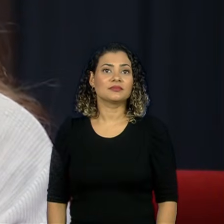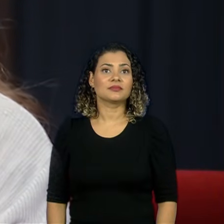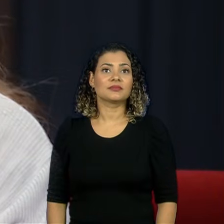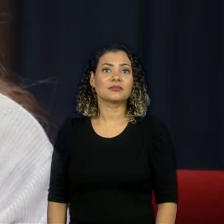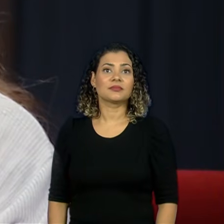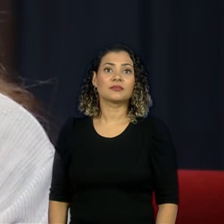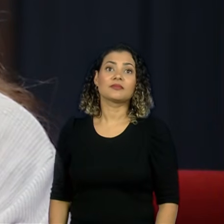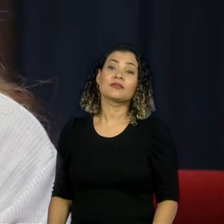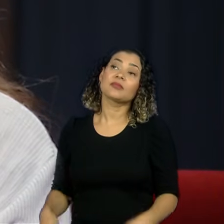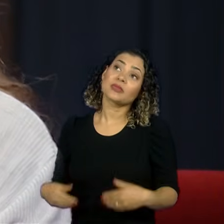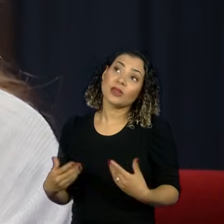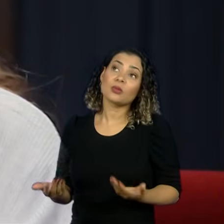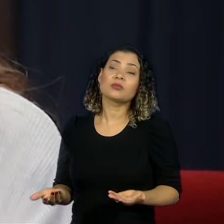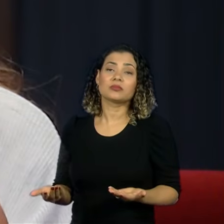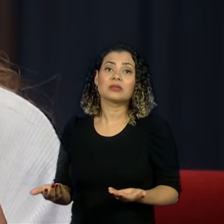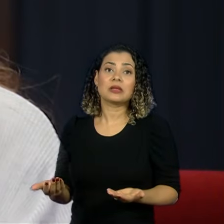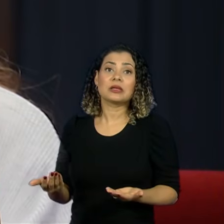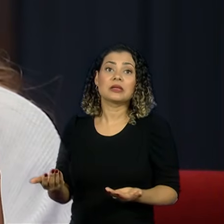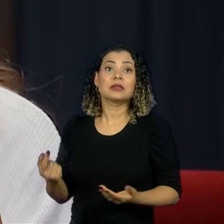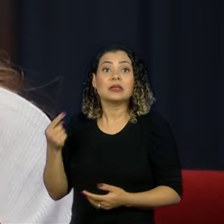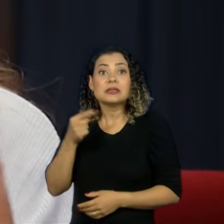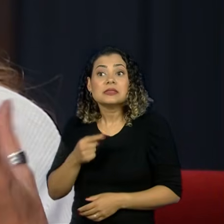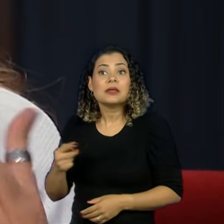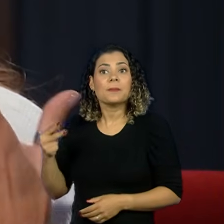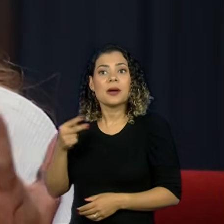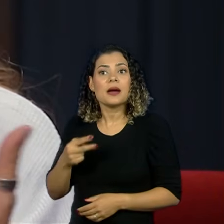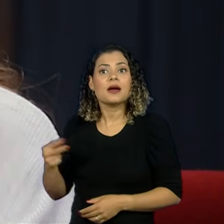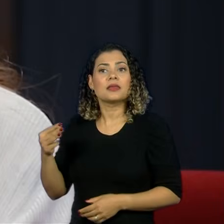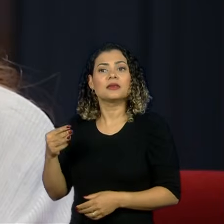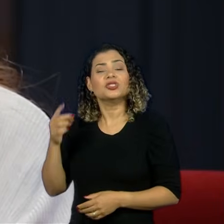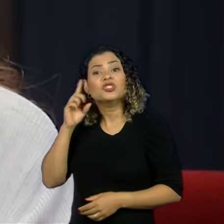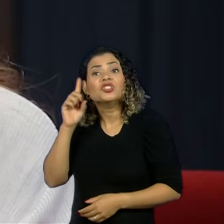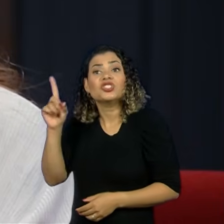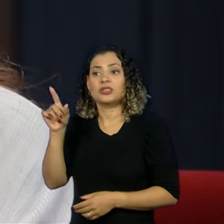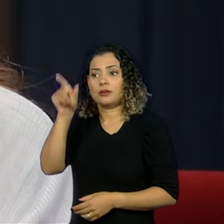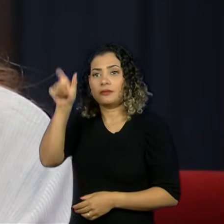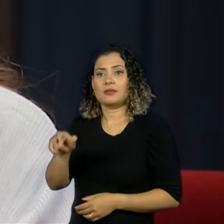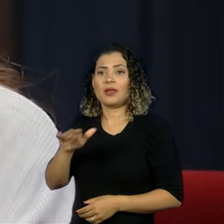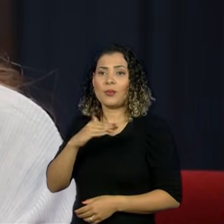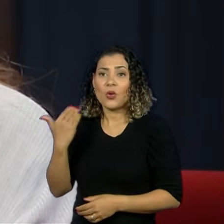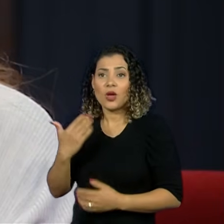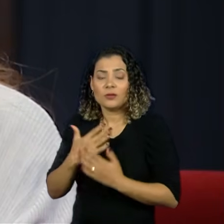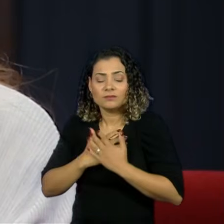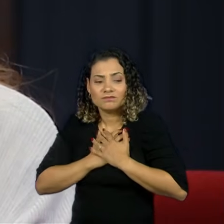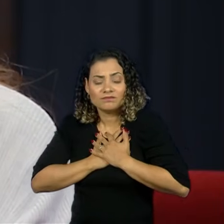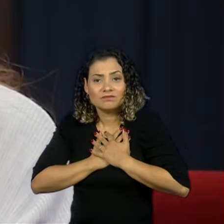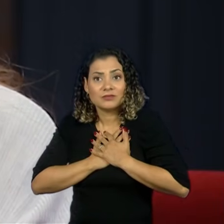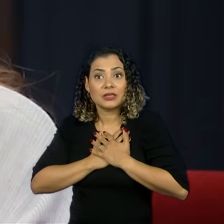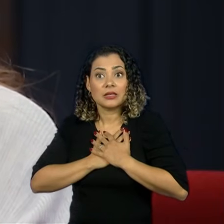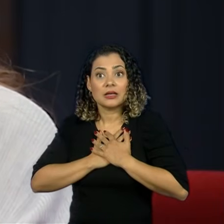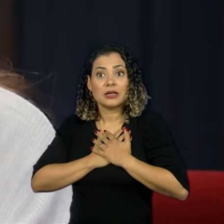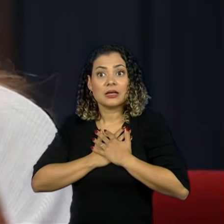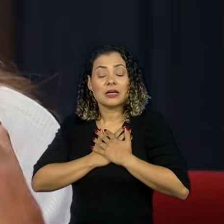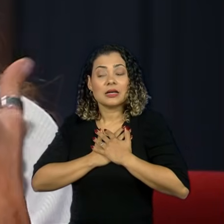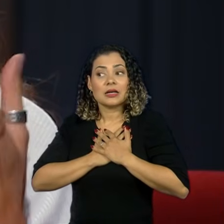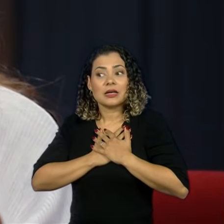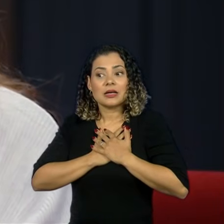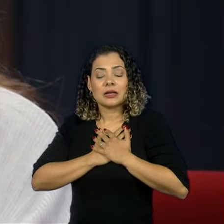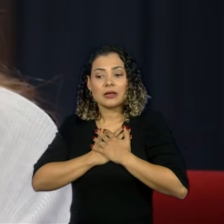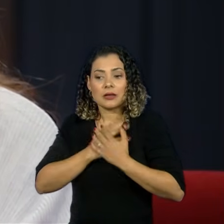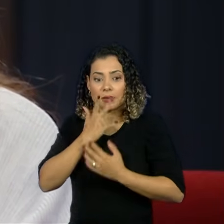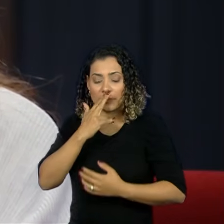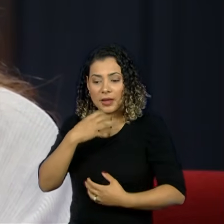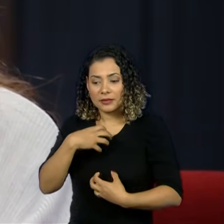aí, nas primeiras semanas, né, os primeiros dias depois da morte de alguém, você se dá a